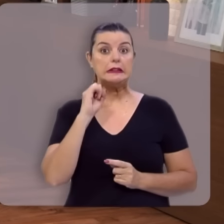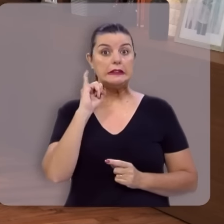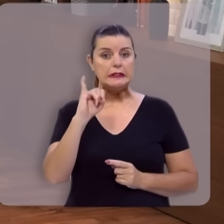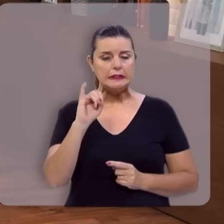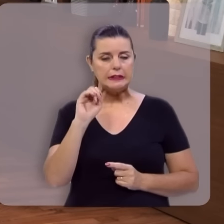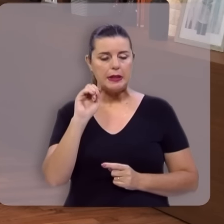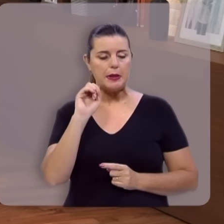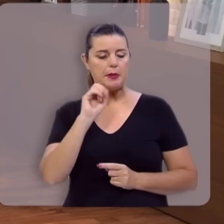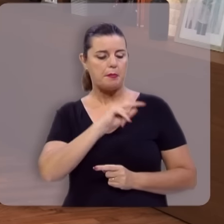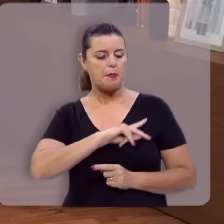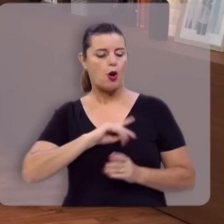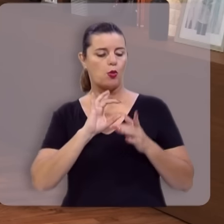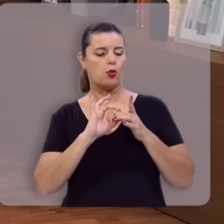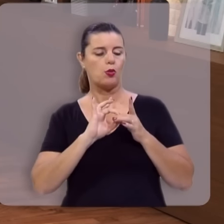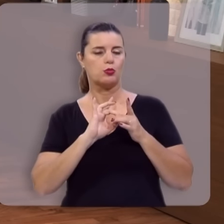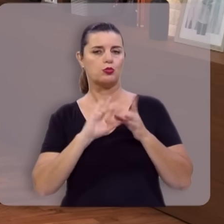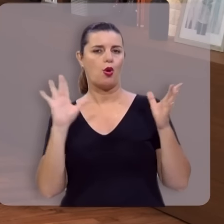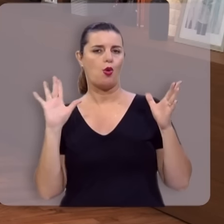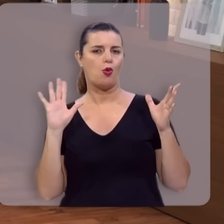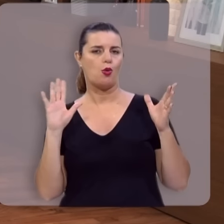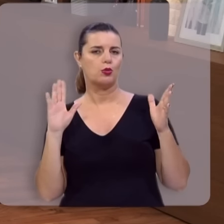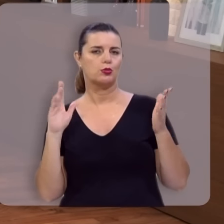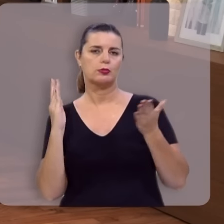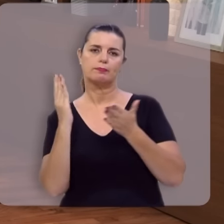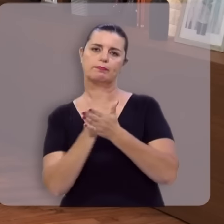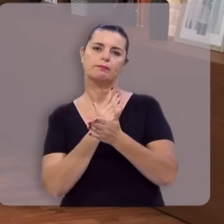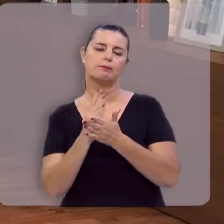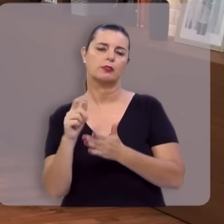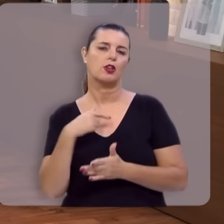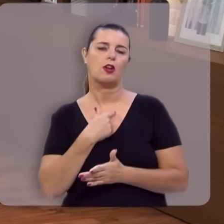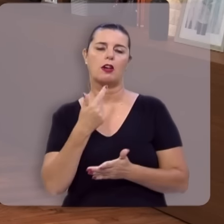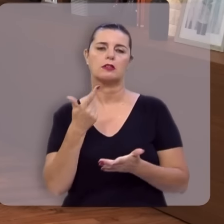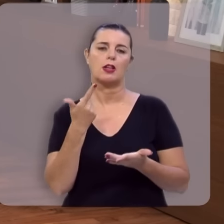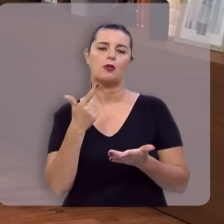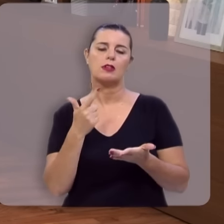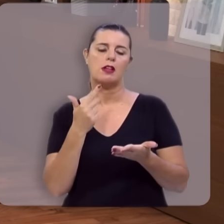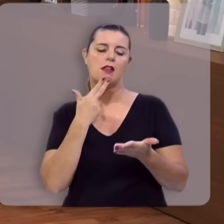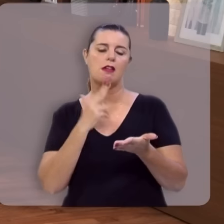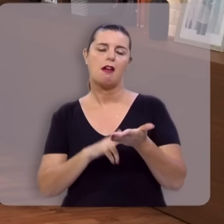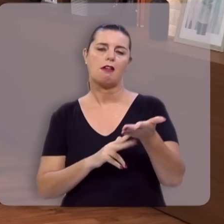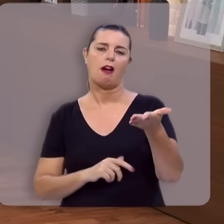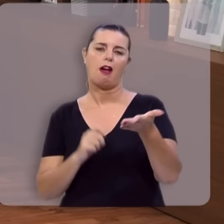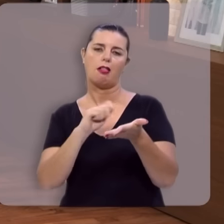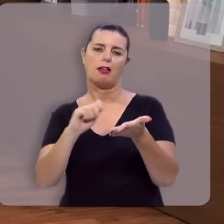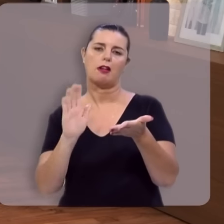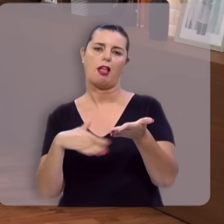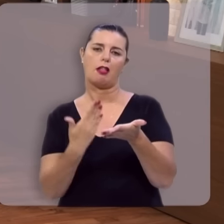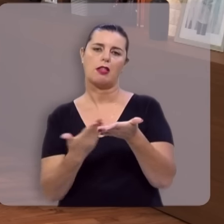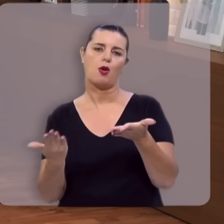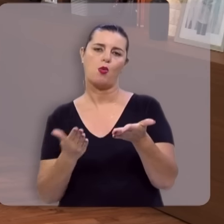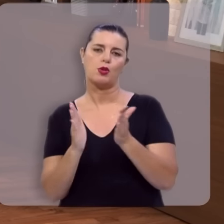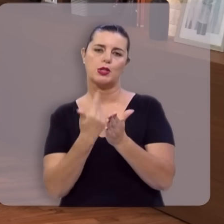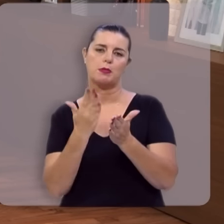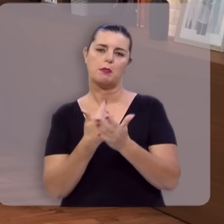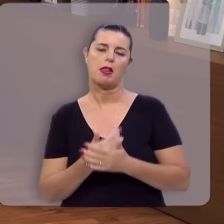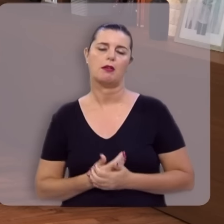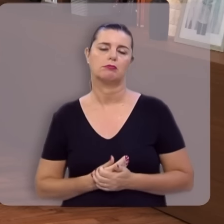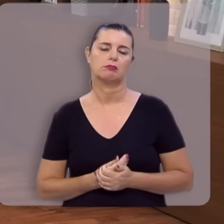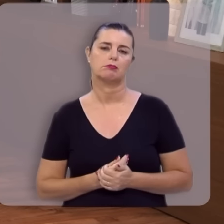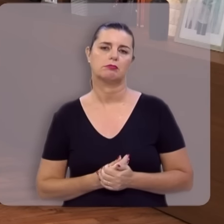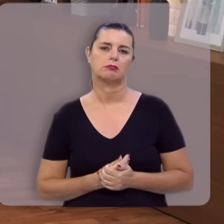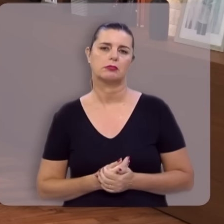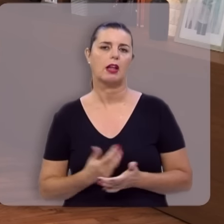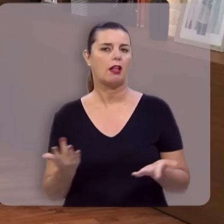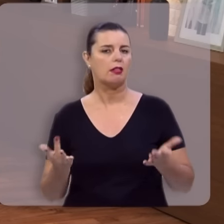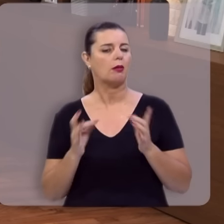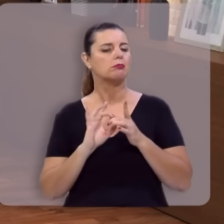estivesse solto, muito provavelmente nós não teríamos essas joias na nossa Bíblia. Então